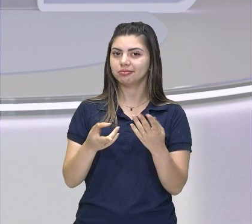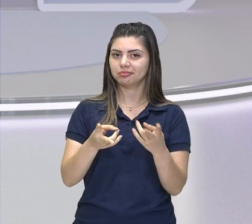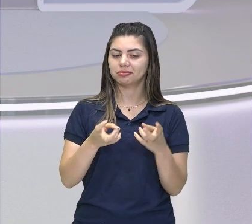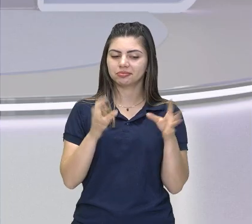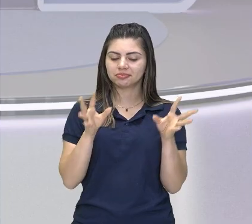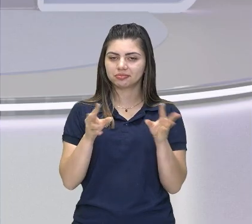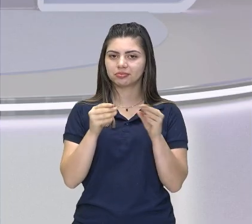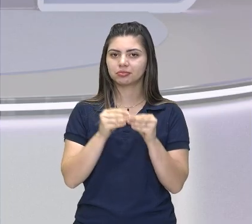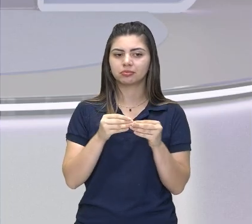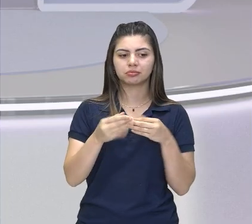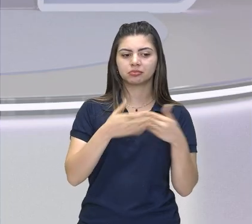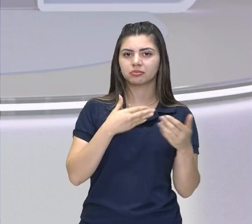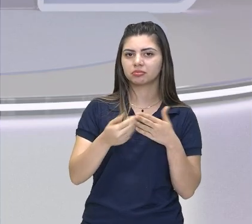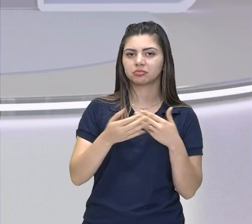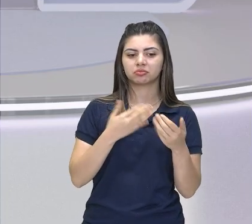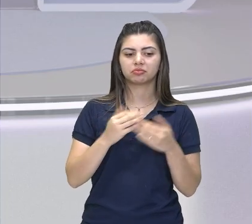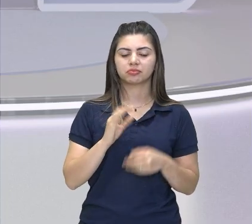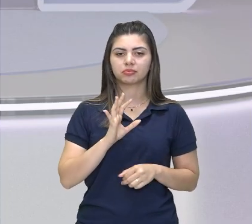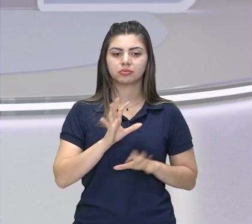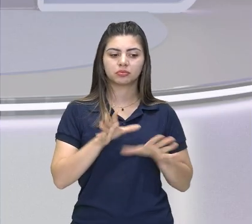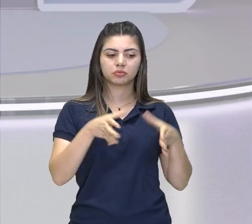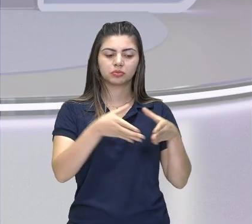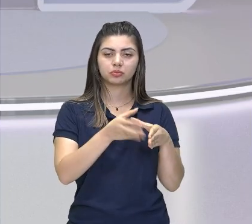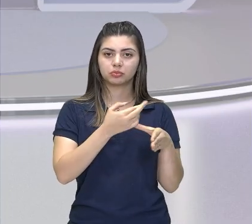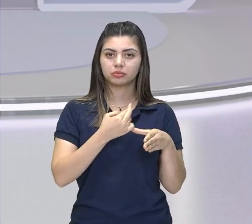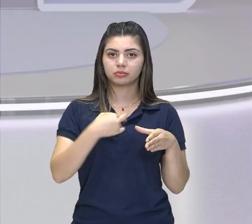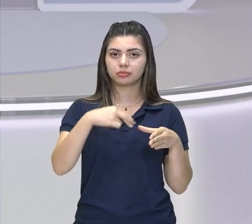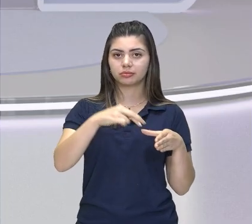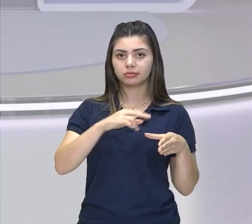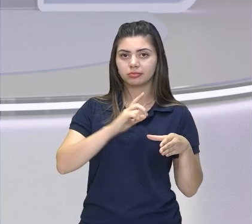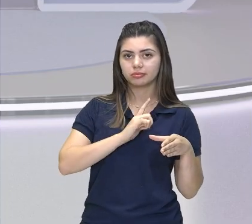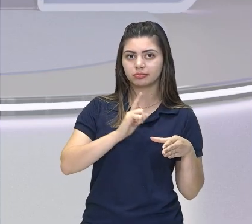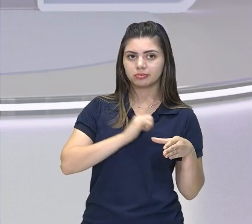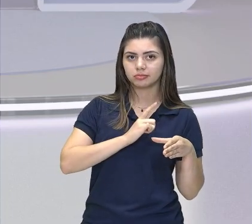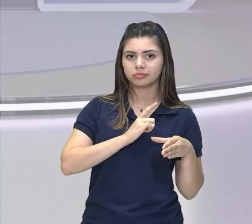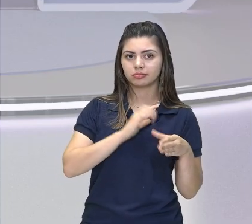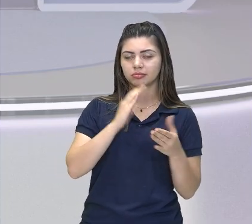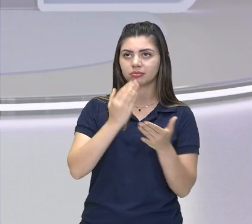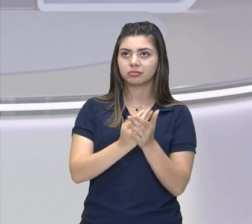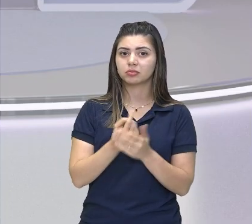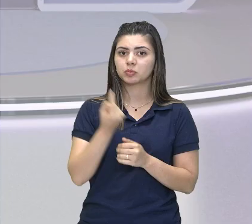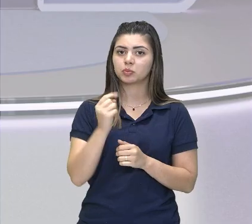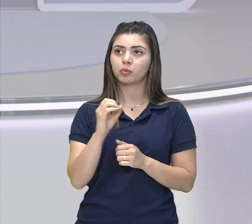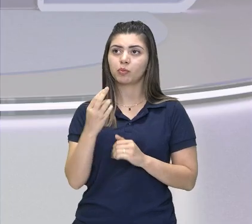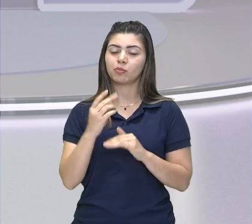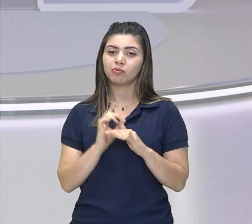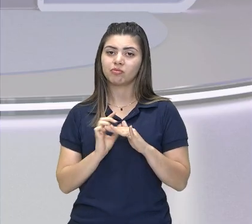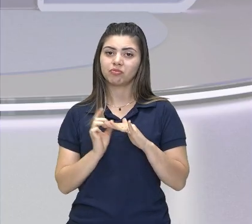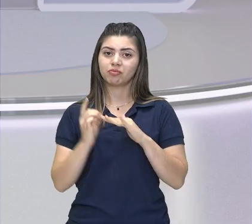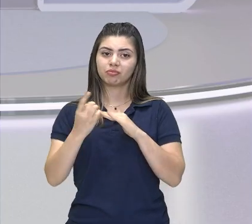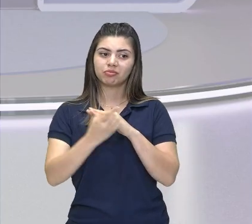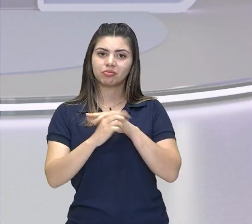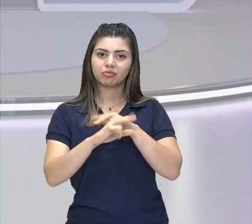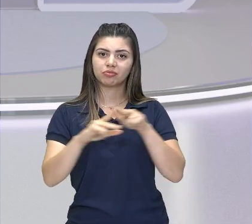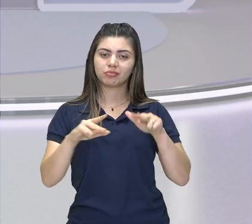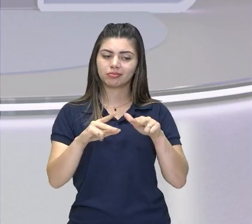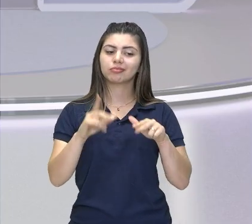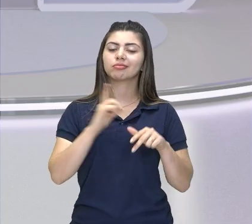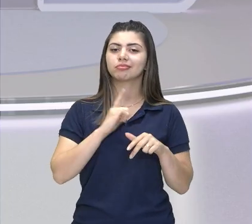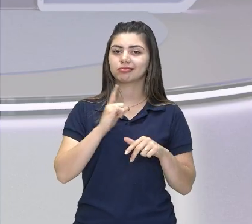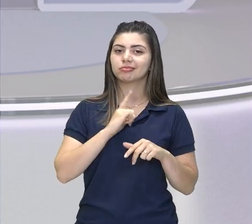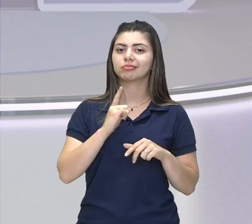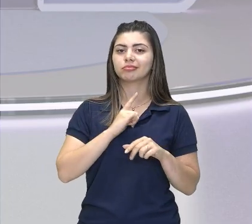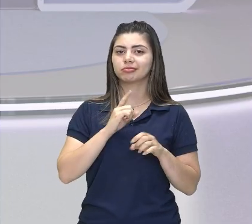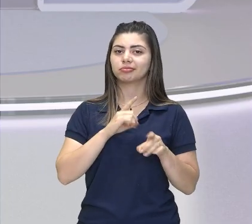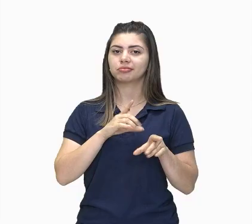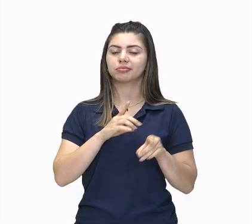de qualquer grupo que se diga religioso, que se diga acreditar em um ou vários deuses, ter doutrina.